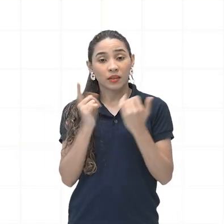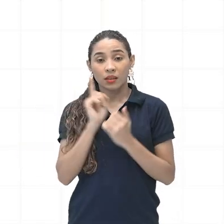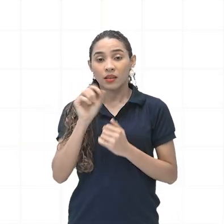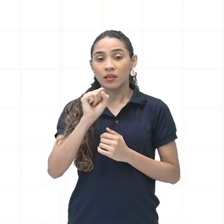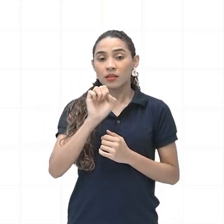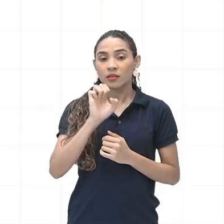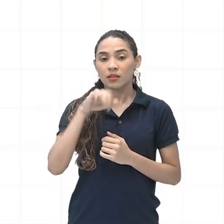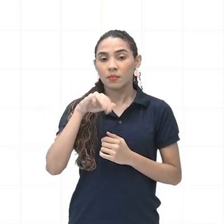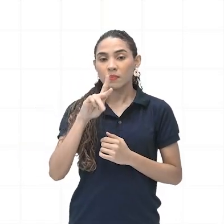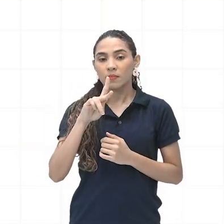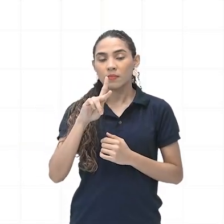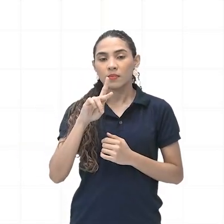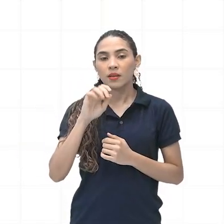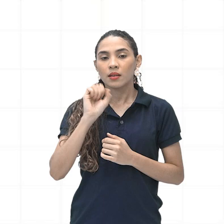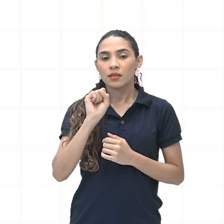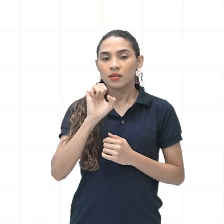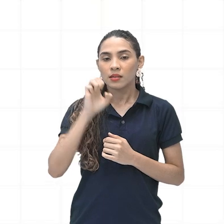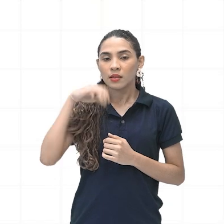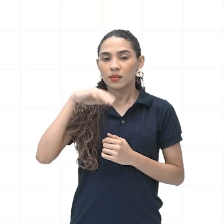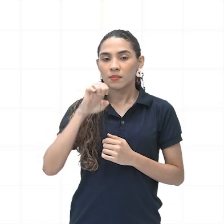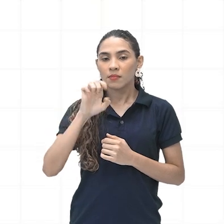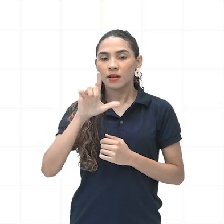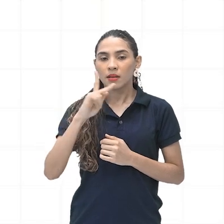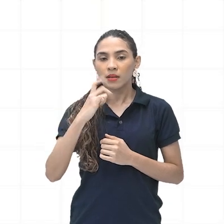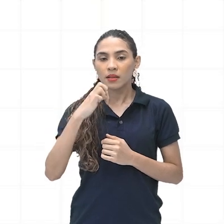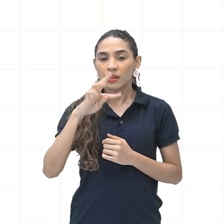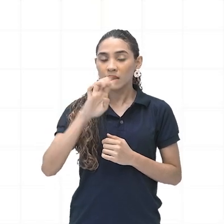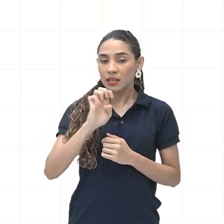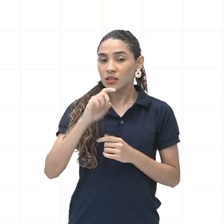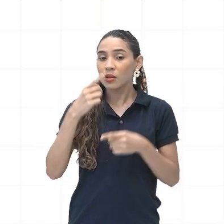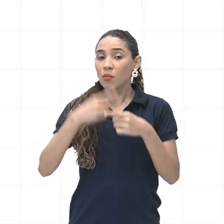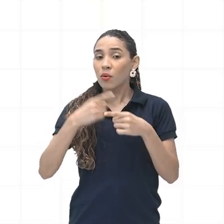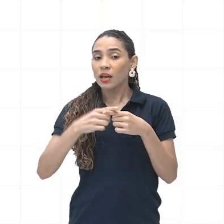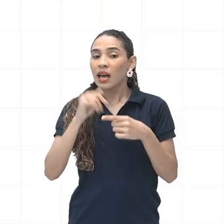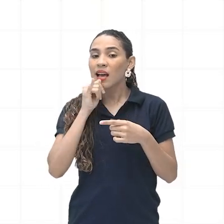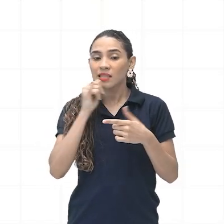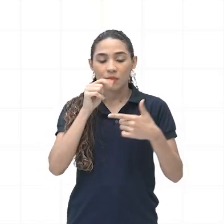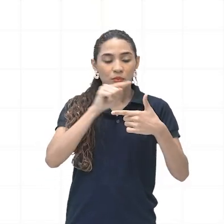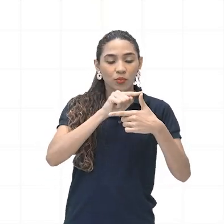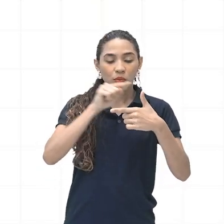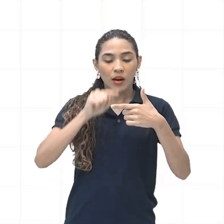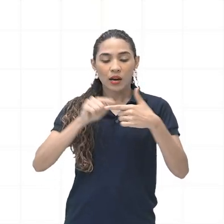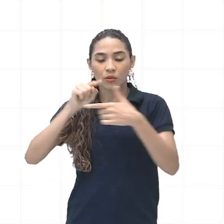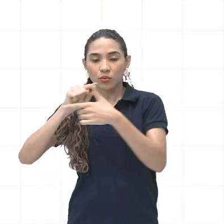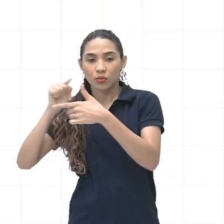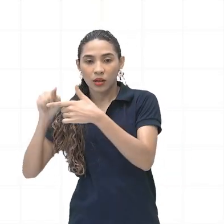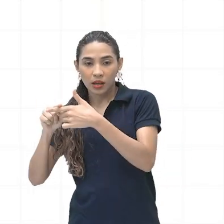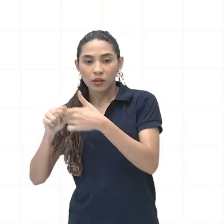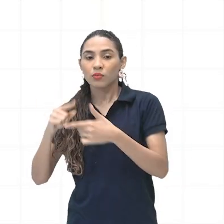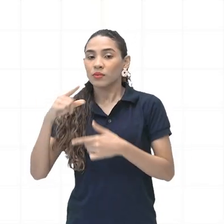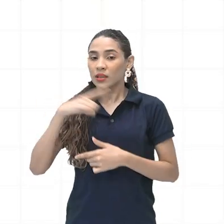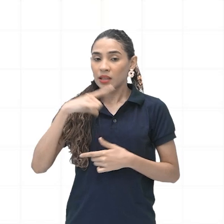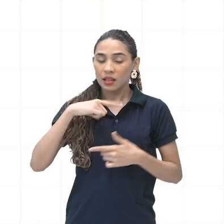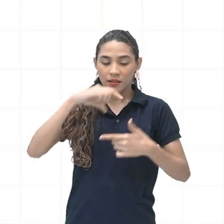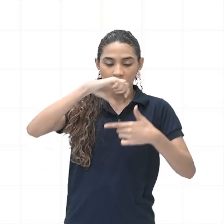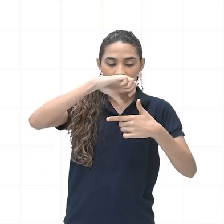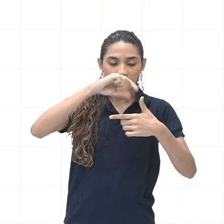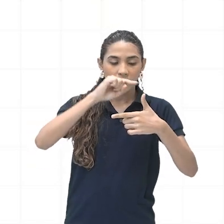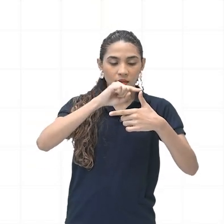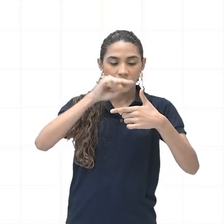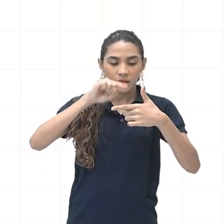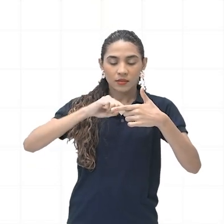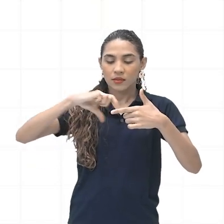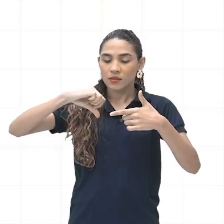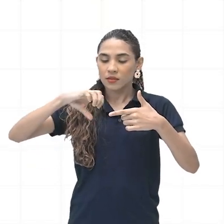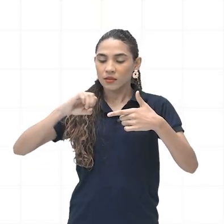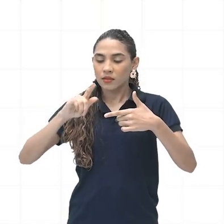semelhantes. Por que eles são semelhantes, professor? Pelo caso ângulo-ângulo. Eu tenho um ângulo de 90 graus,